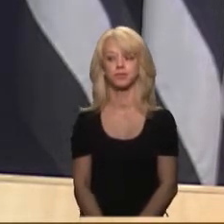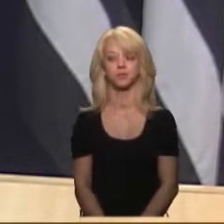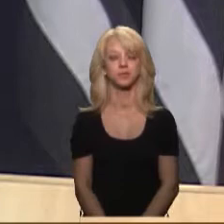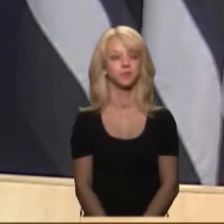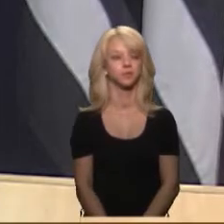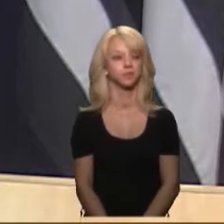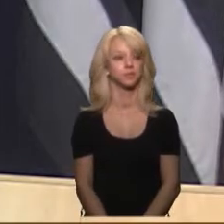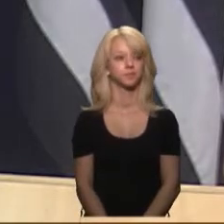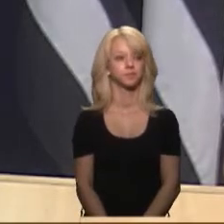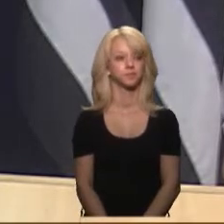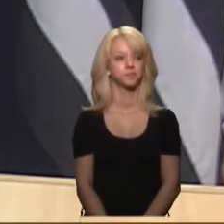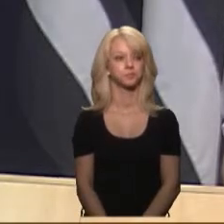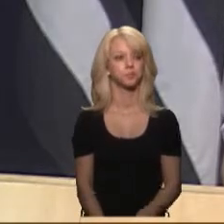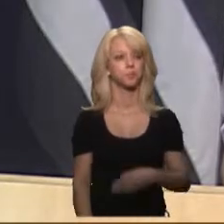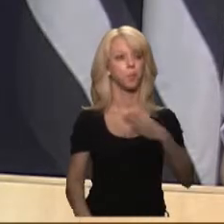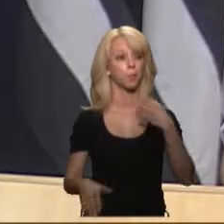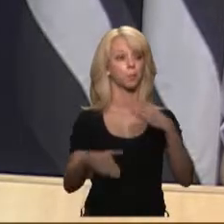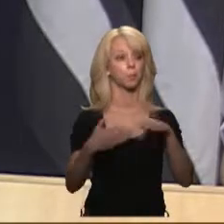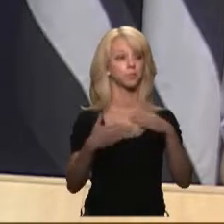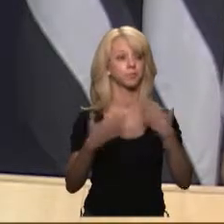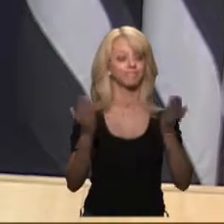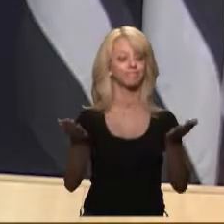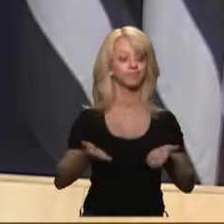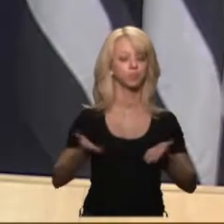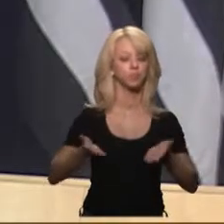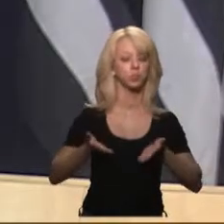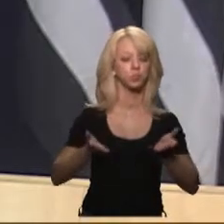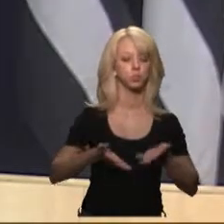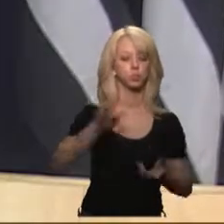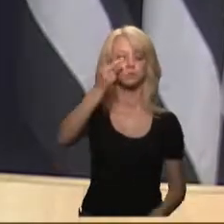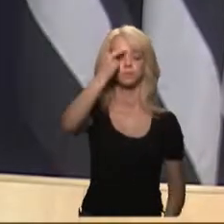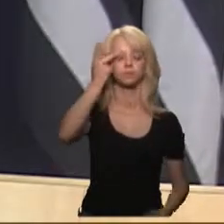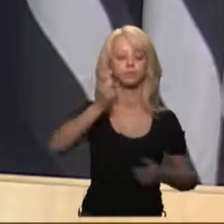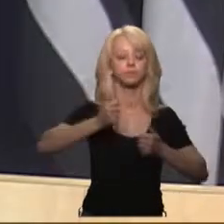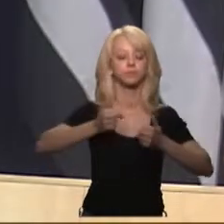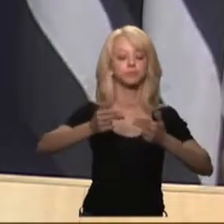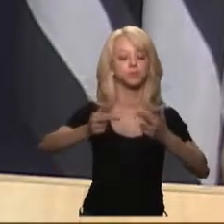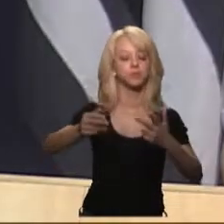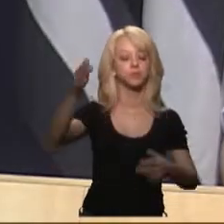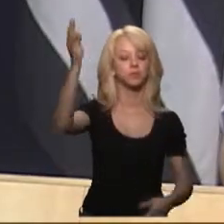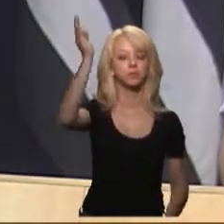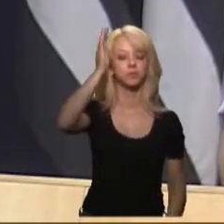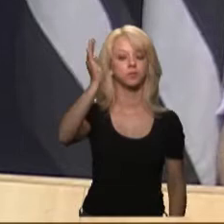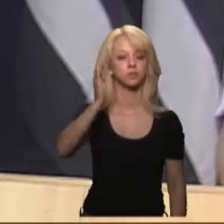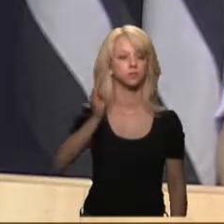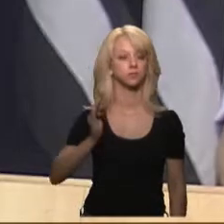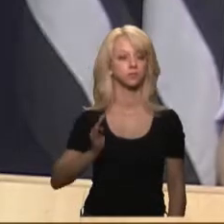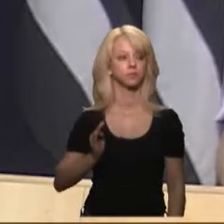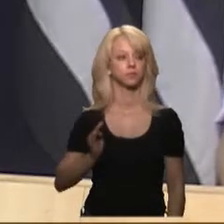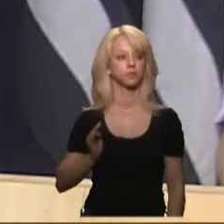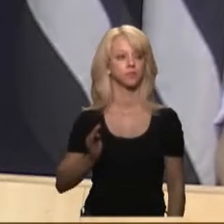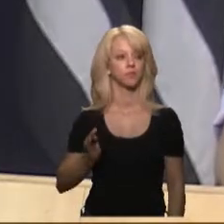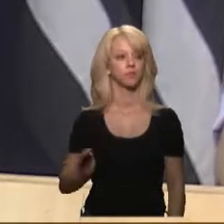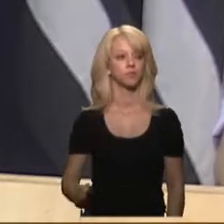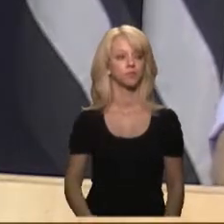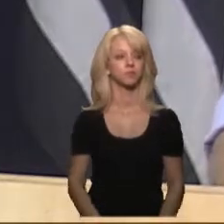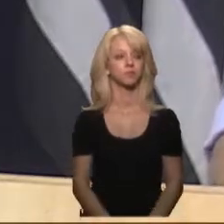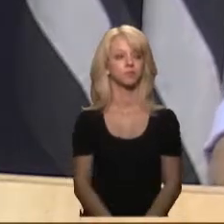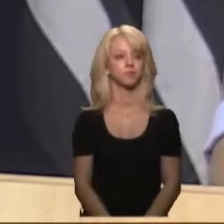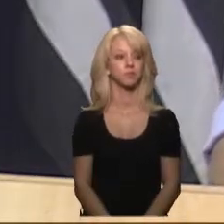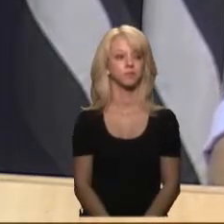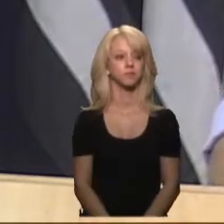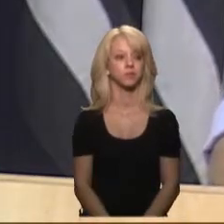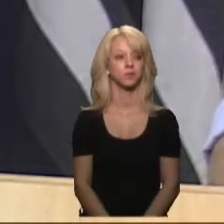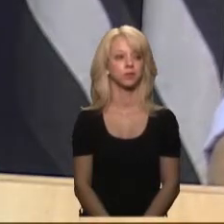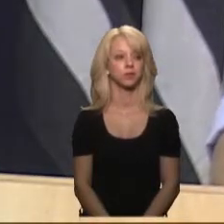Brasil? Desculpa? Isso, 5 de dezembro, é o próximo mês agora. Feriado municipal. Muito obrigado. Isso, e vai